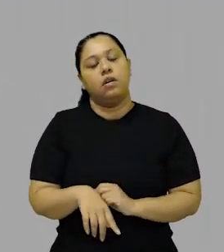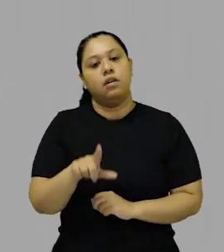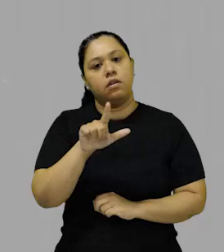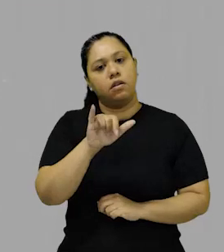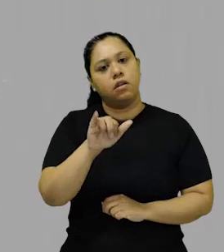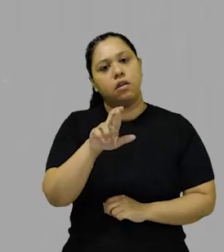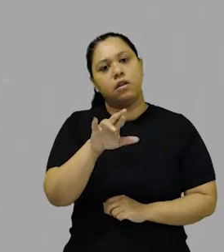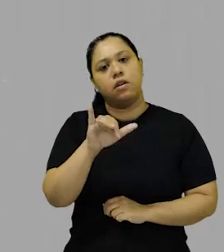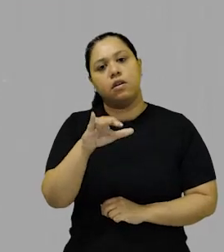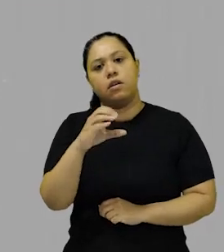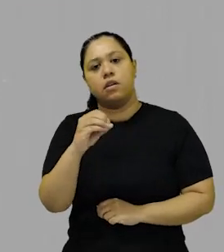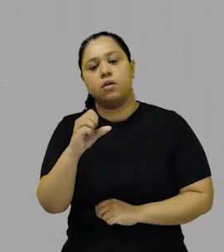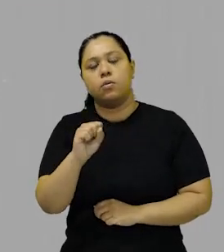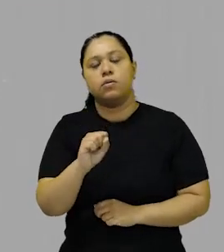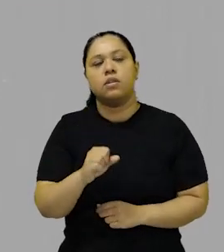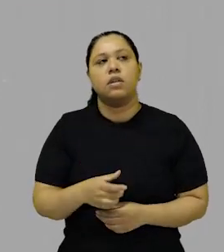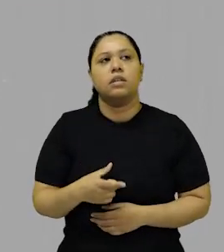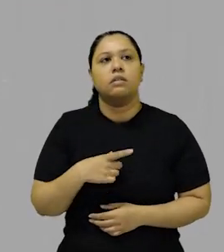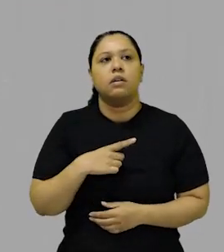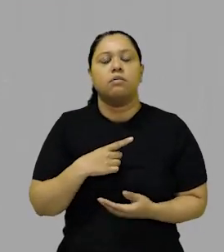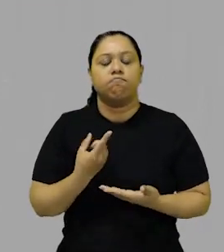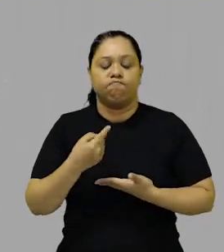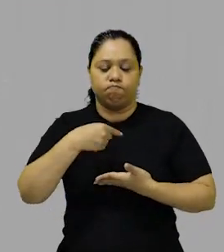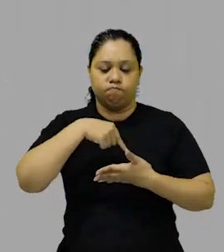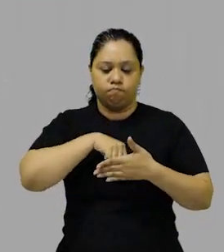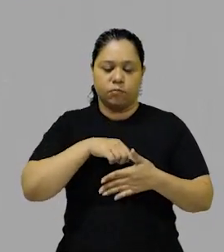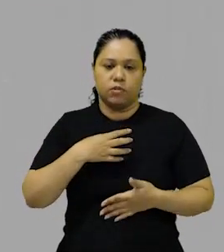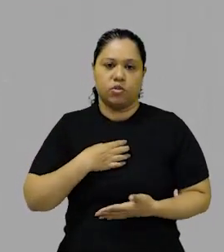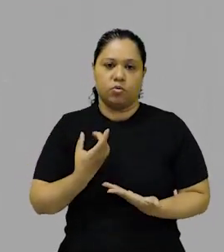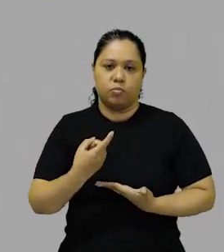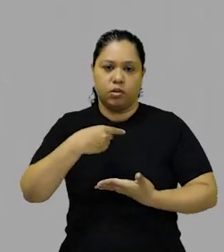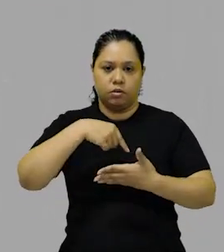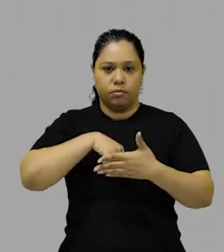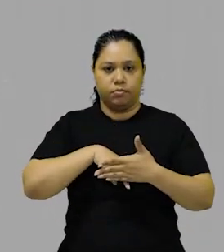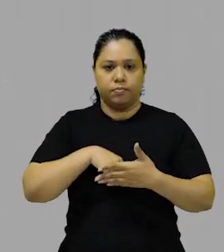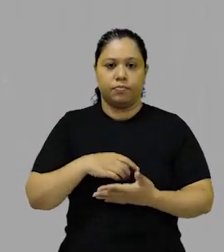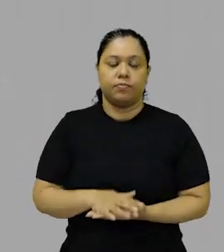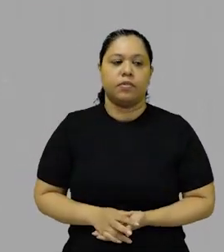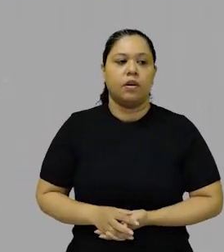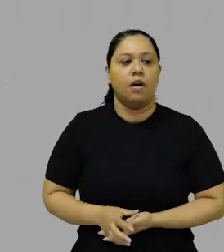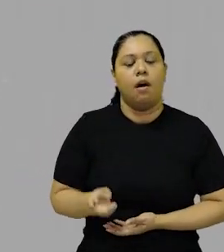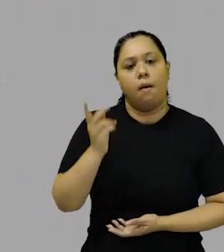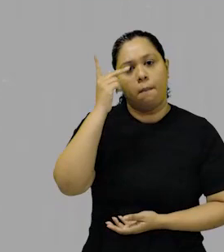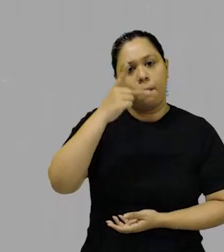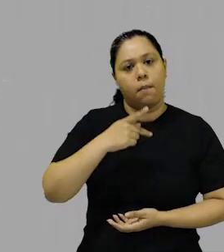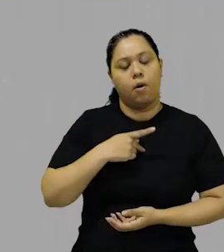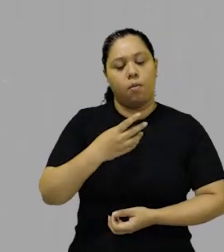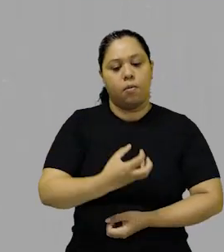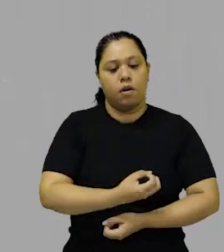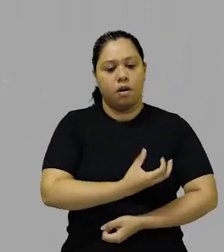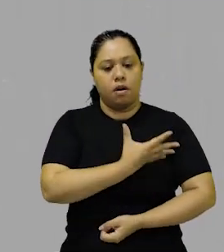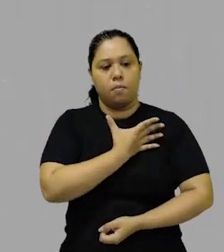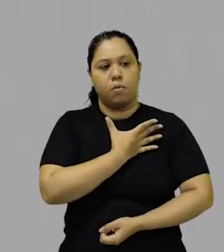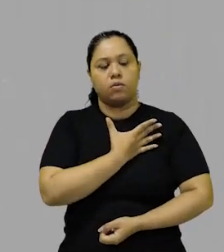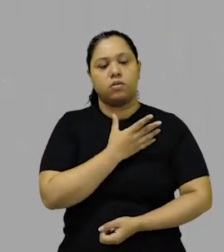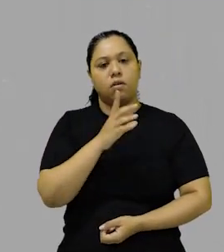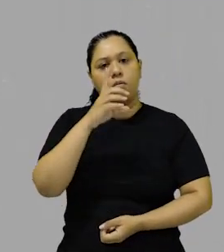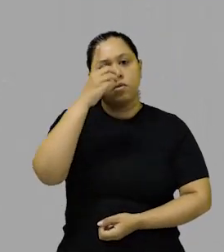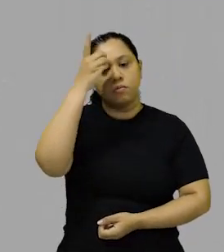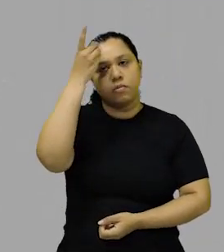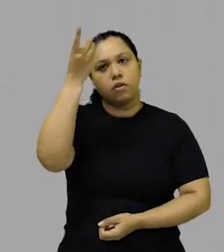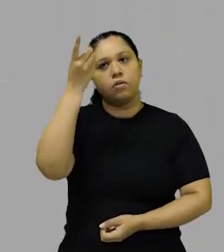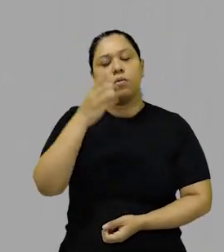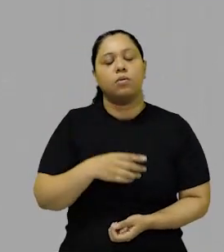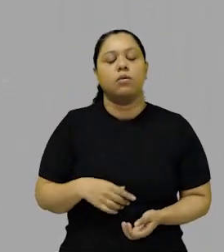que apresentam subjetividade, ou seja, é a própria emoção, é a própria inspiração do autor,